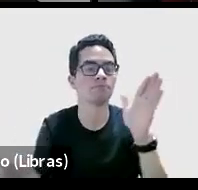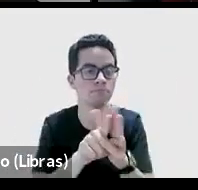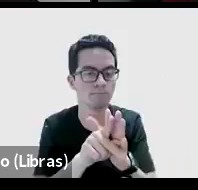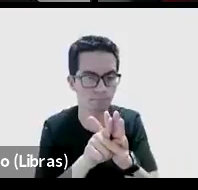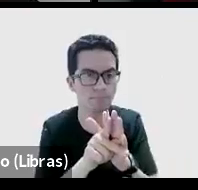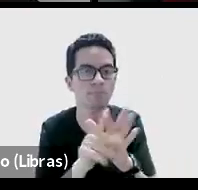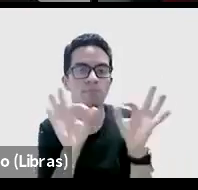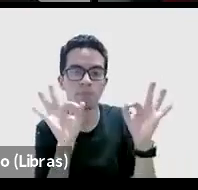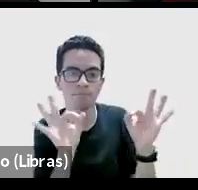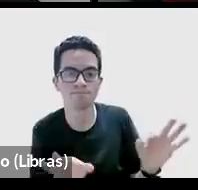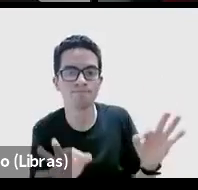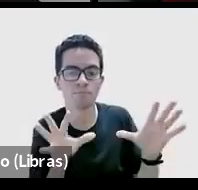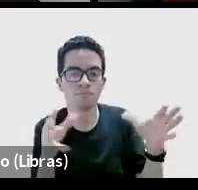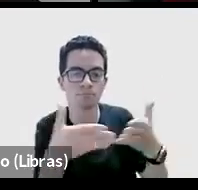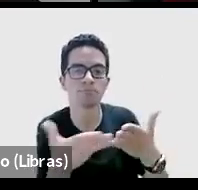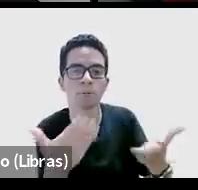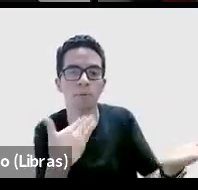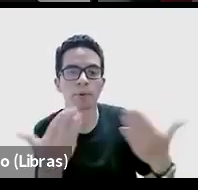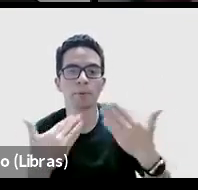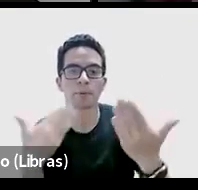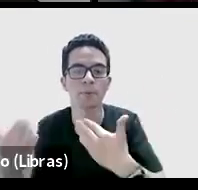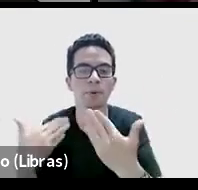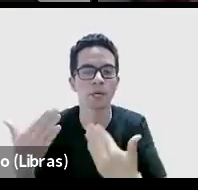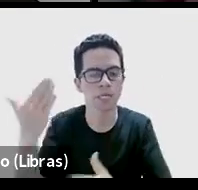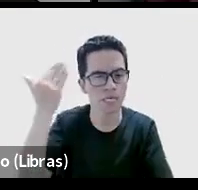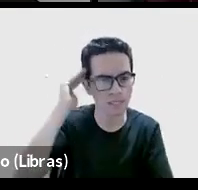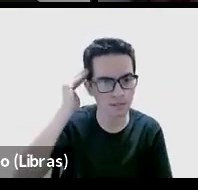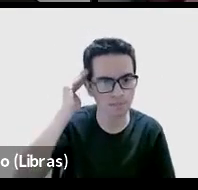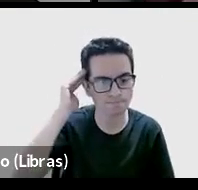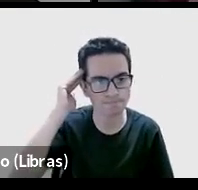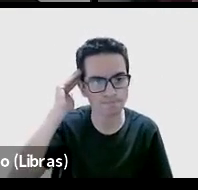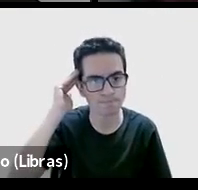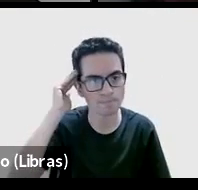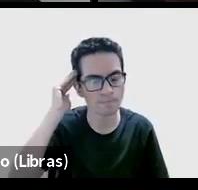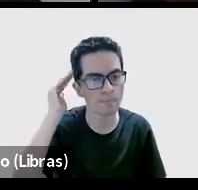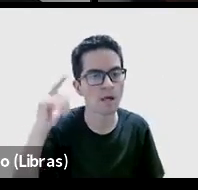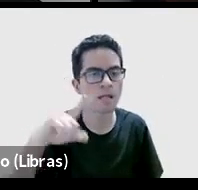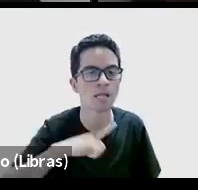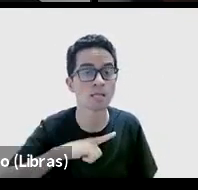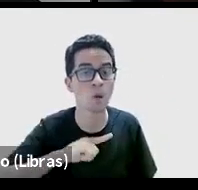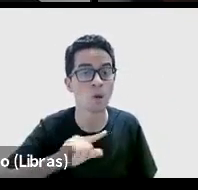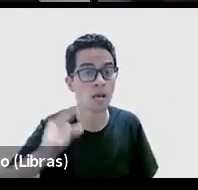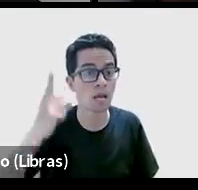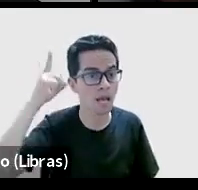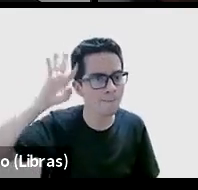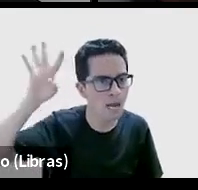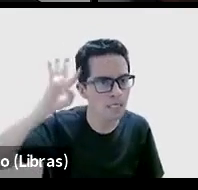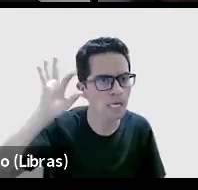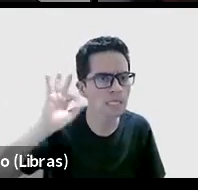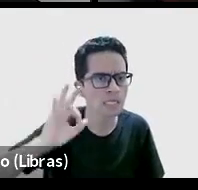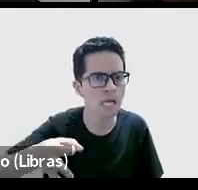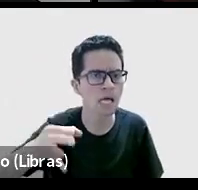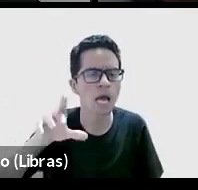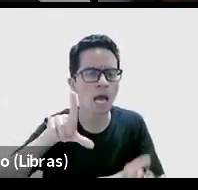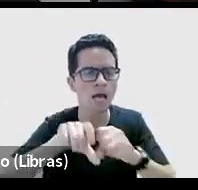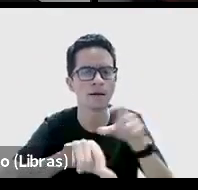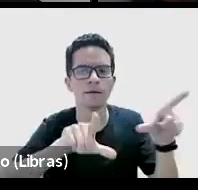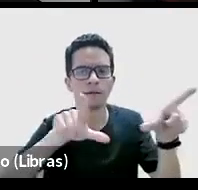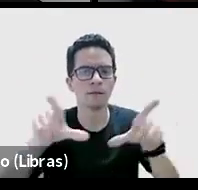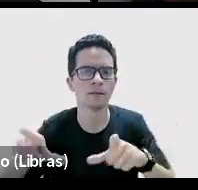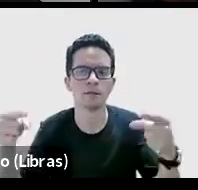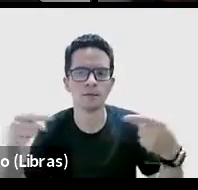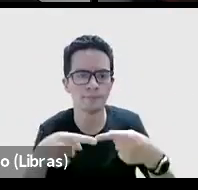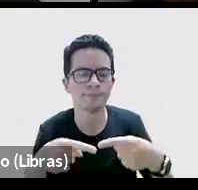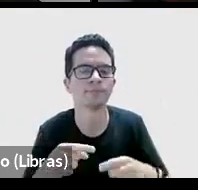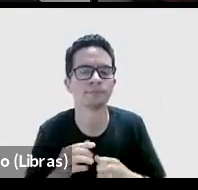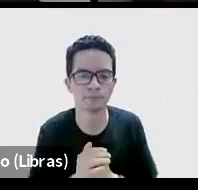e estar na rede de diálogo, né? Porque idealmente eu fico imaginando que esse lugar do acadêmico é um lugar de mediação no